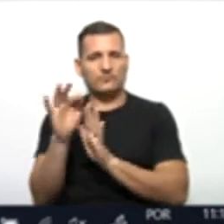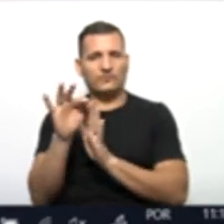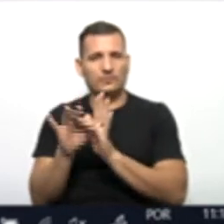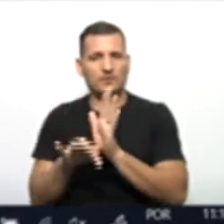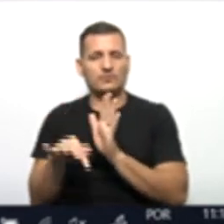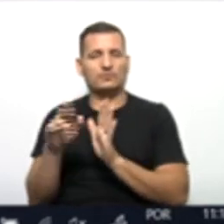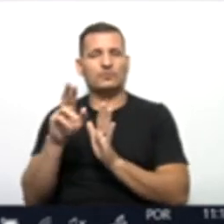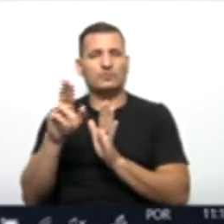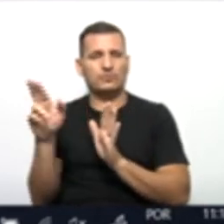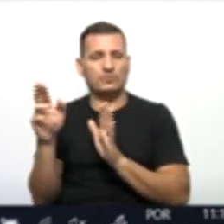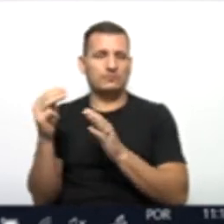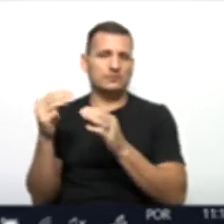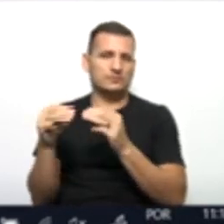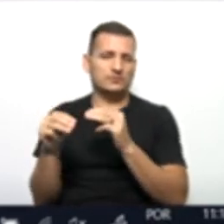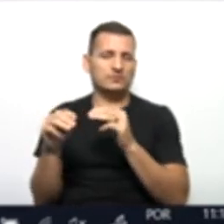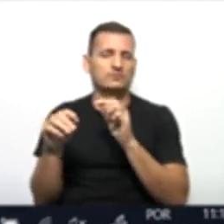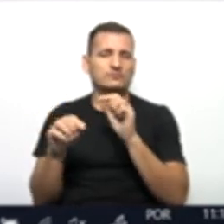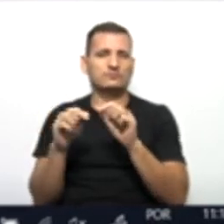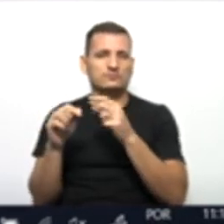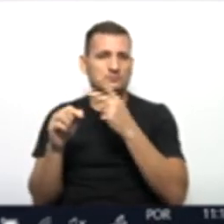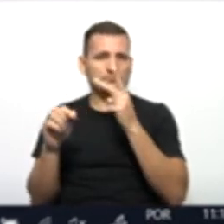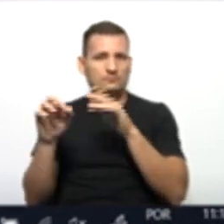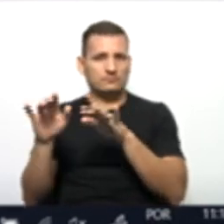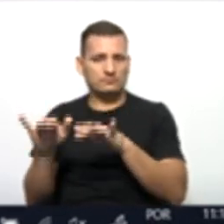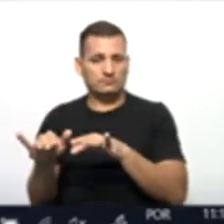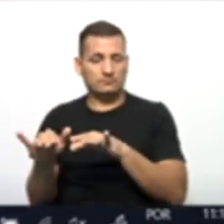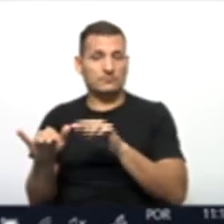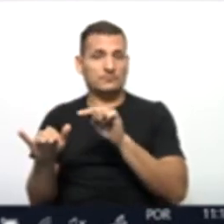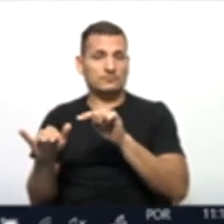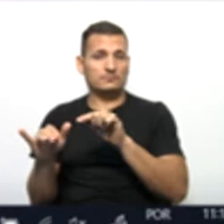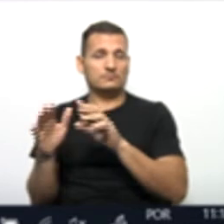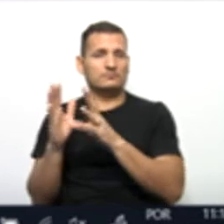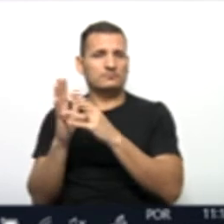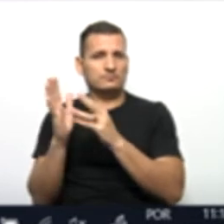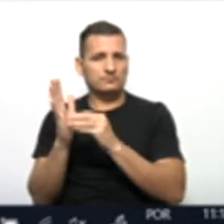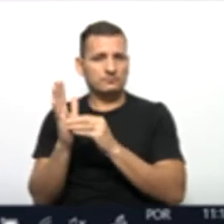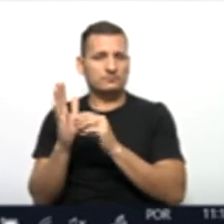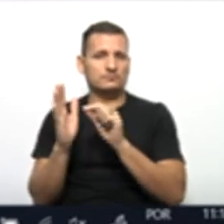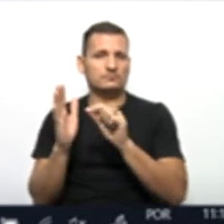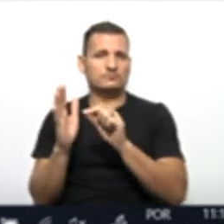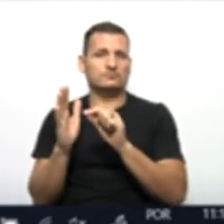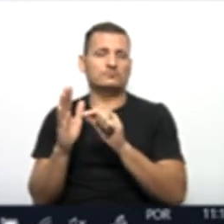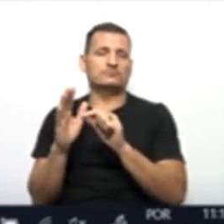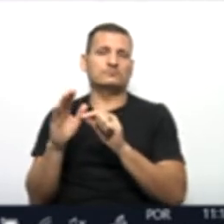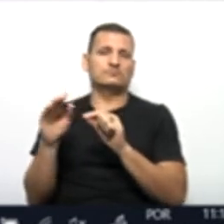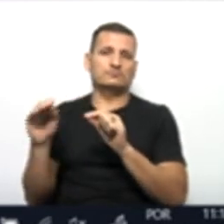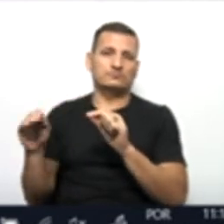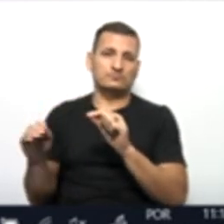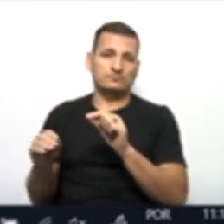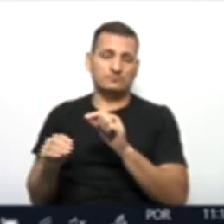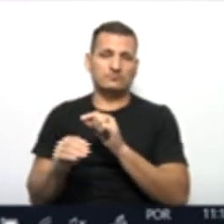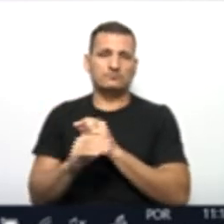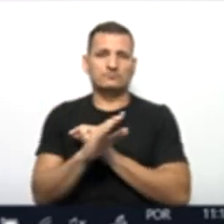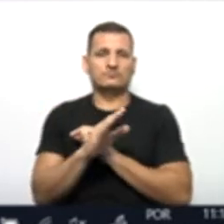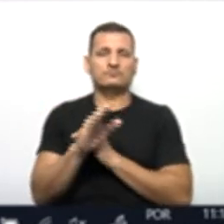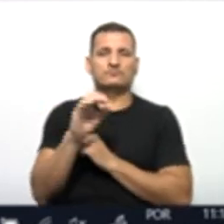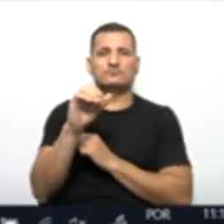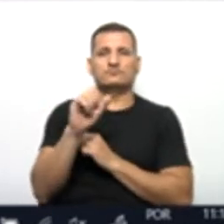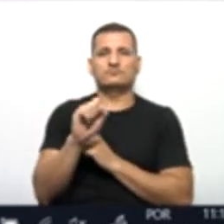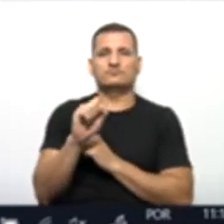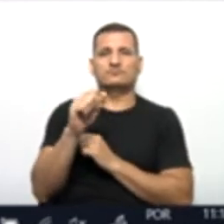mensagem ou seja que a pessoa escreveu e passamos esses conteúdos para o sql por meio das